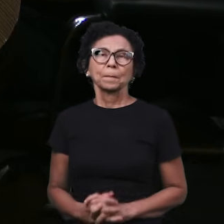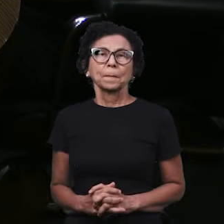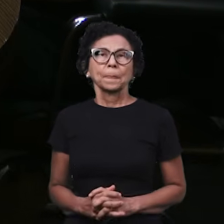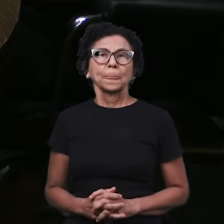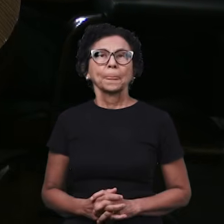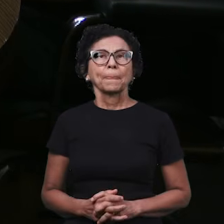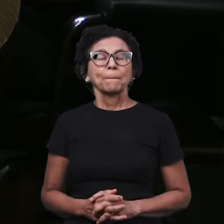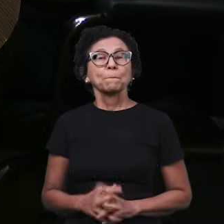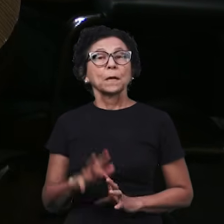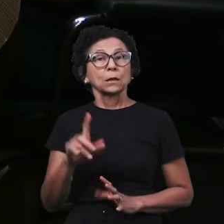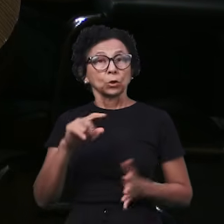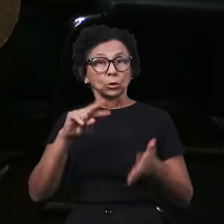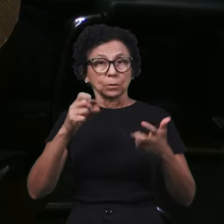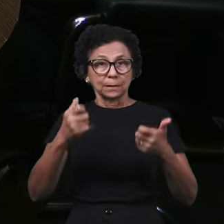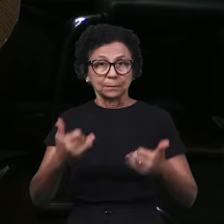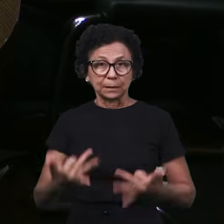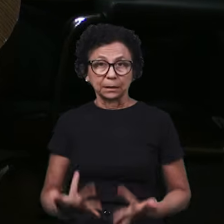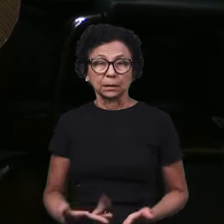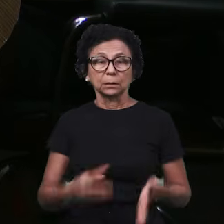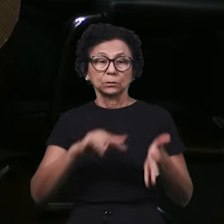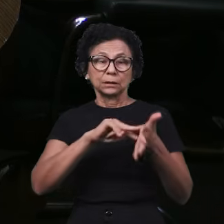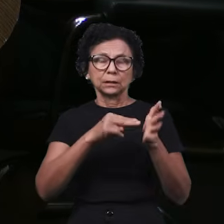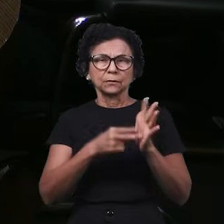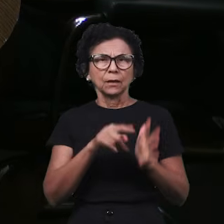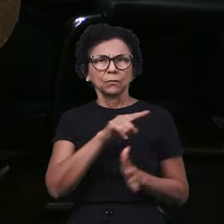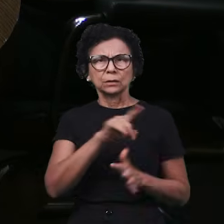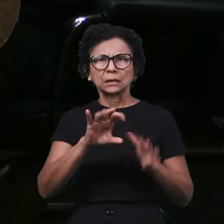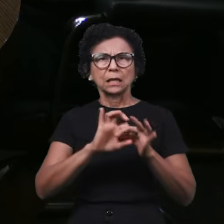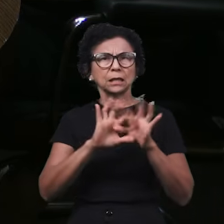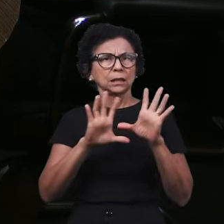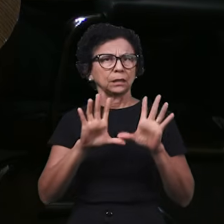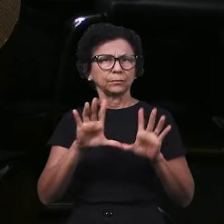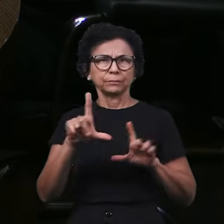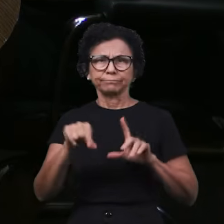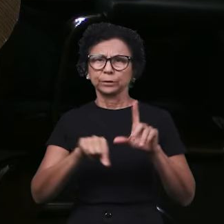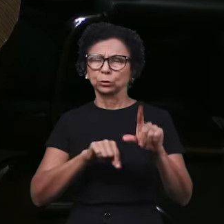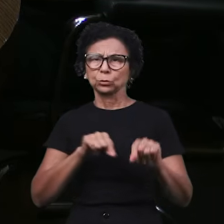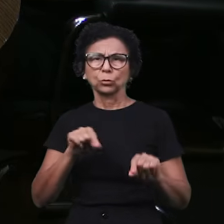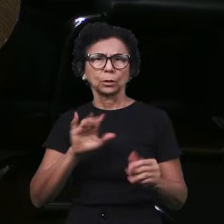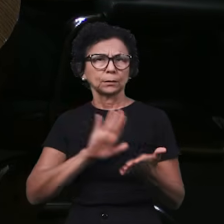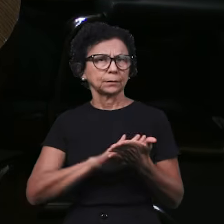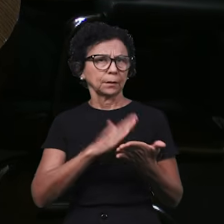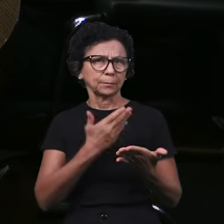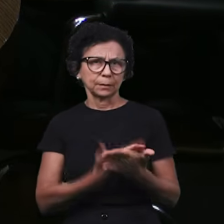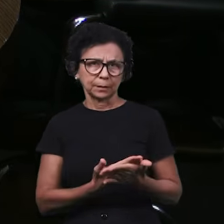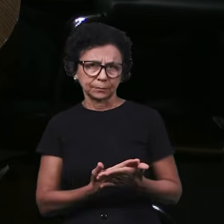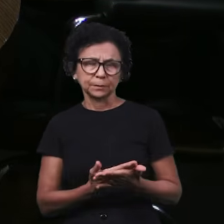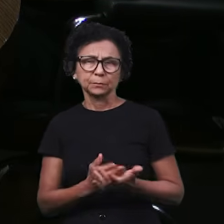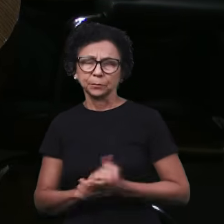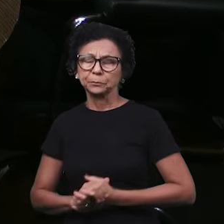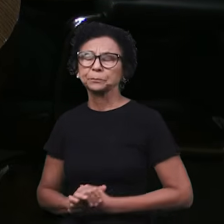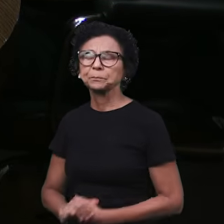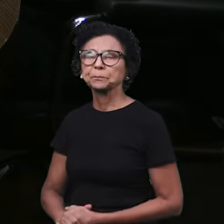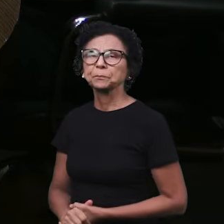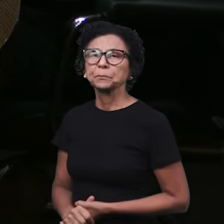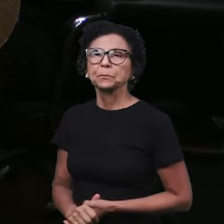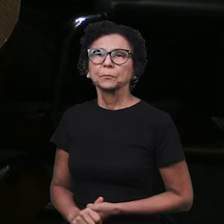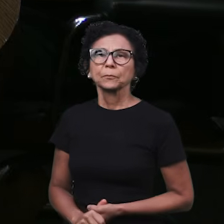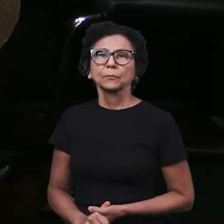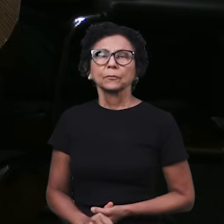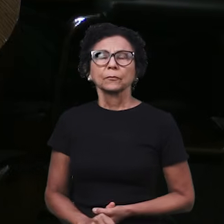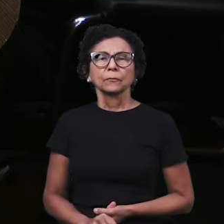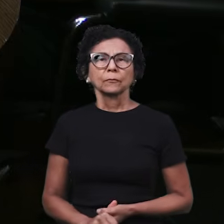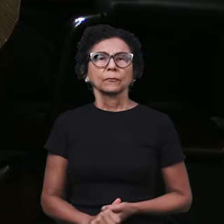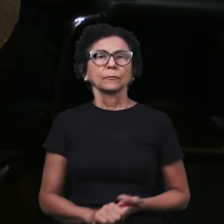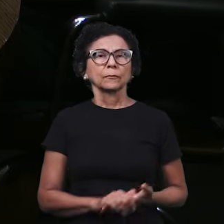e os irmãos vão ter a liberdade de fazer as escolhas tradutórias deles. Com certeza. E aí, nós vamos sempre lembrar que quando a gente está trazendo